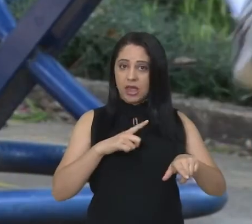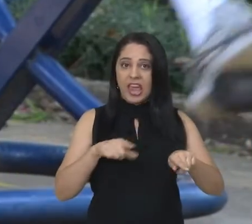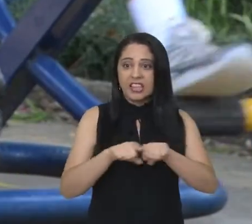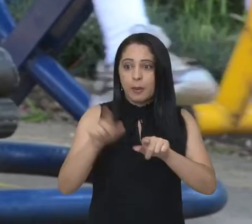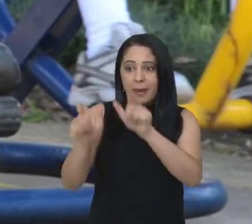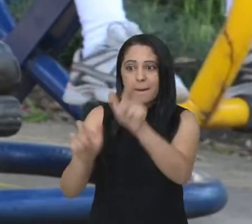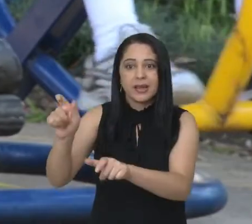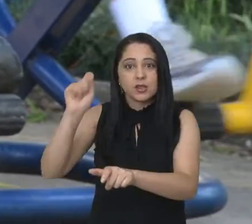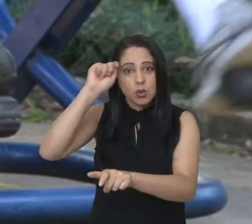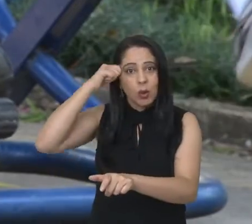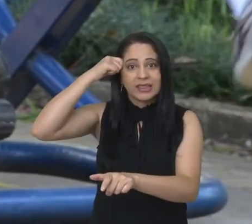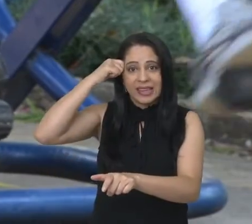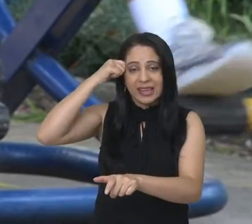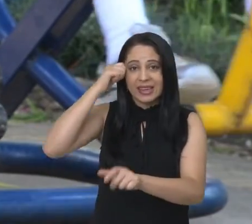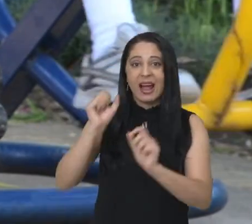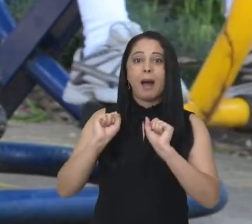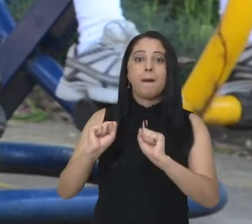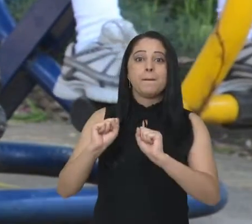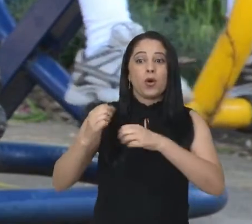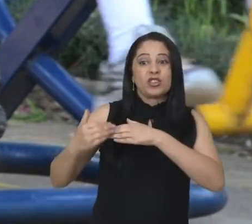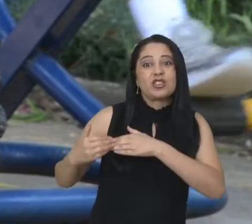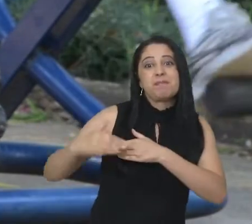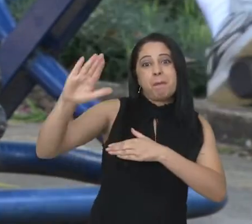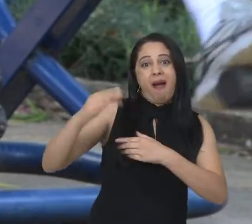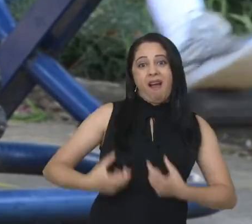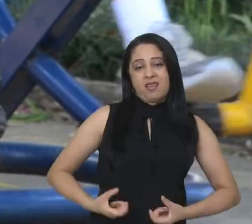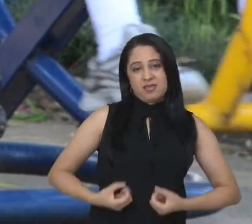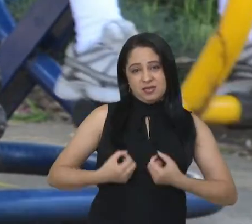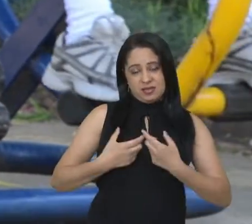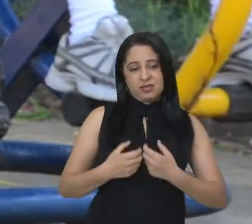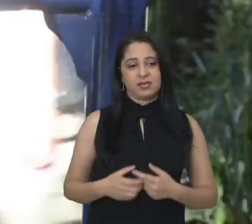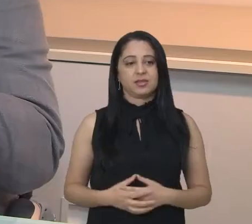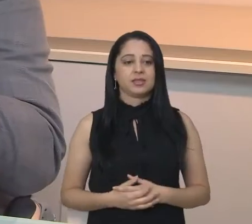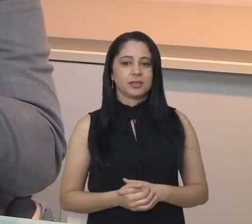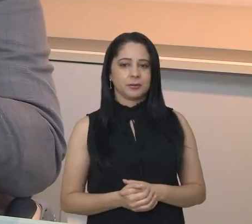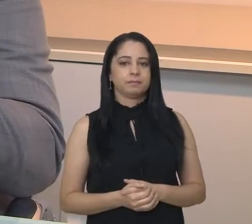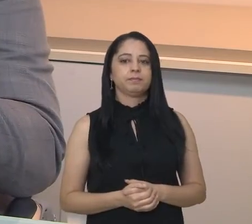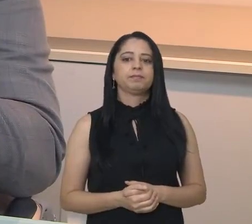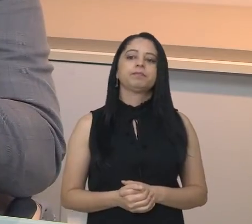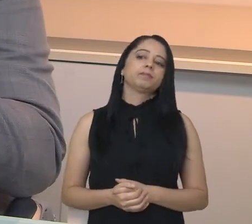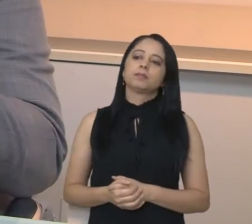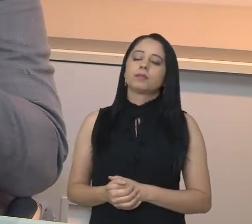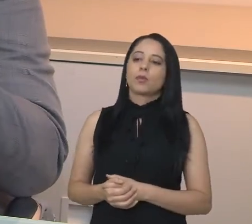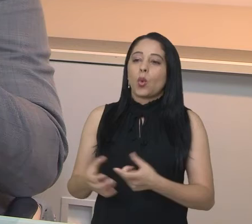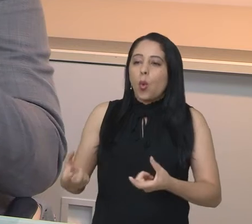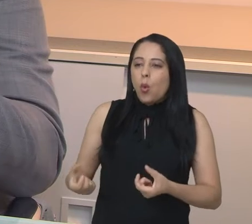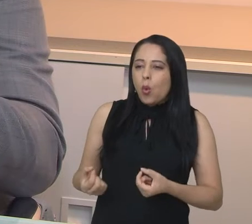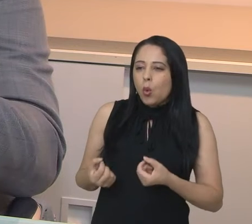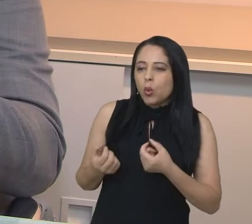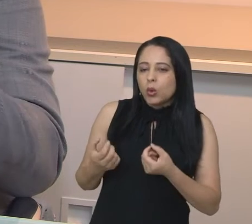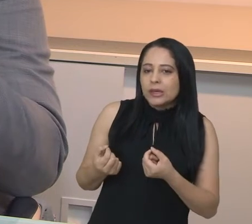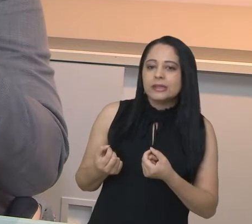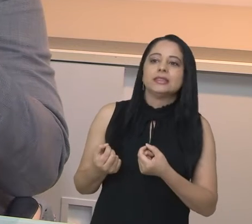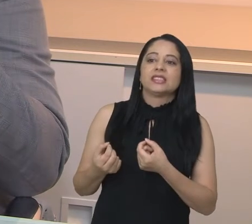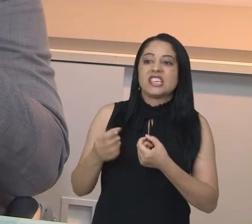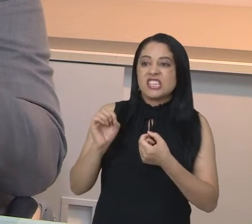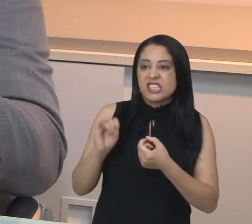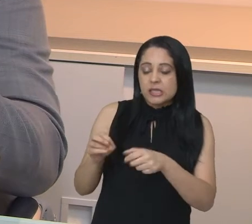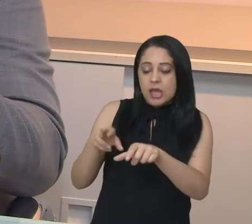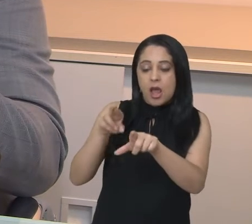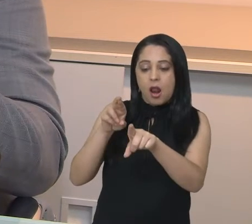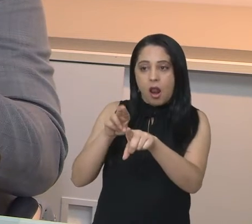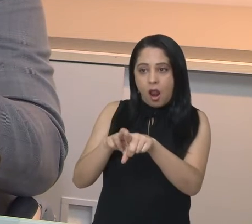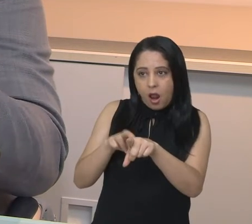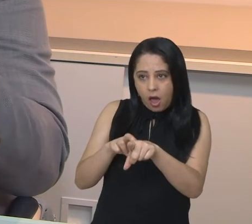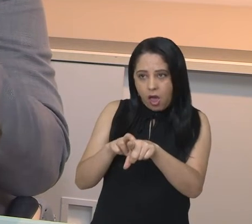de pele negra também têm mais chances de desenvolver o tumor. Cânceres de baixo risco, moderado risco, estando